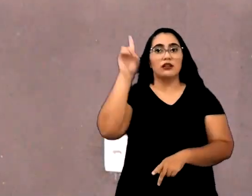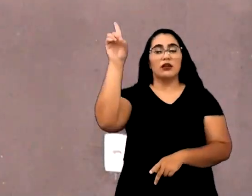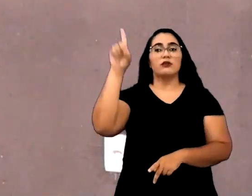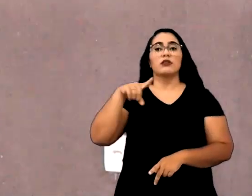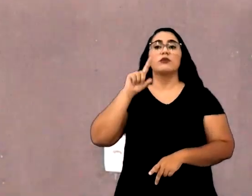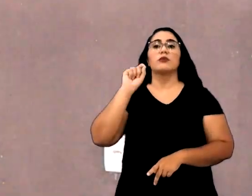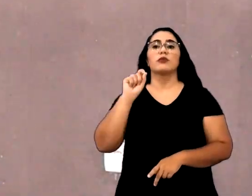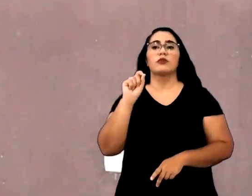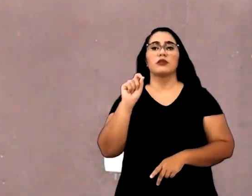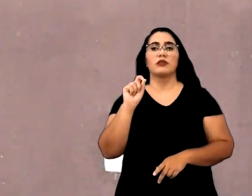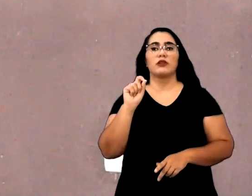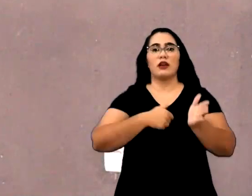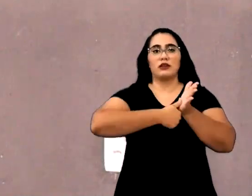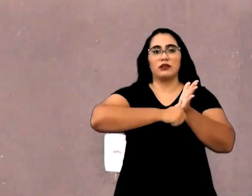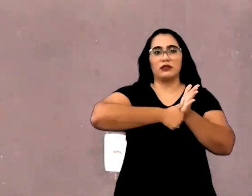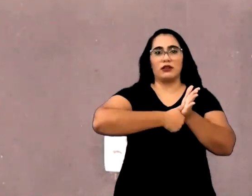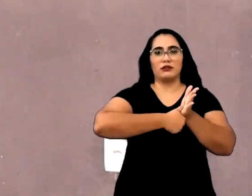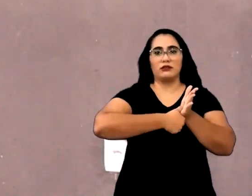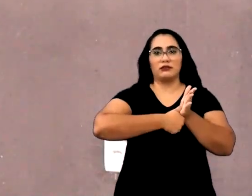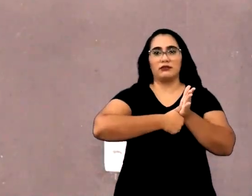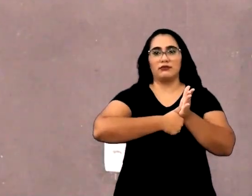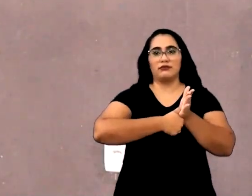nossa identidade.